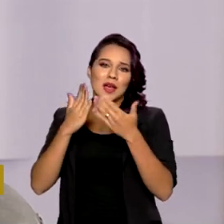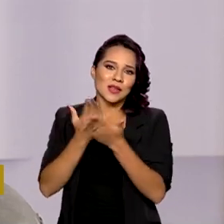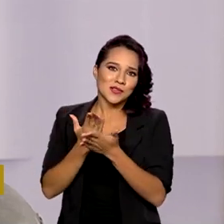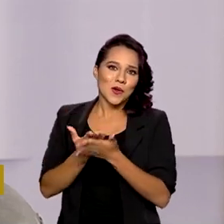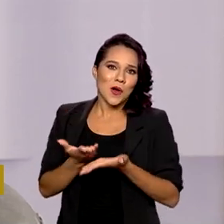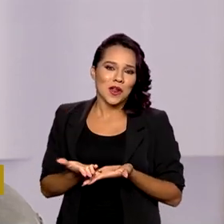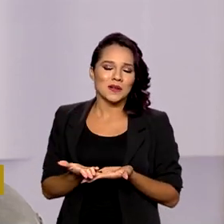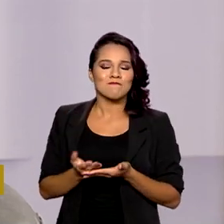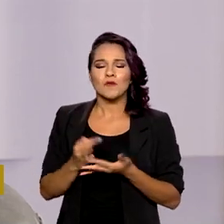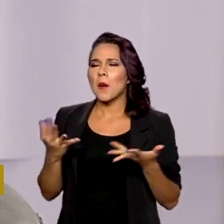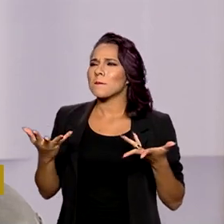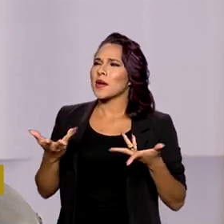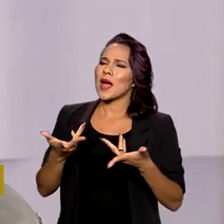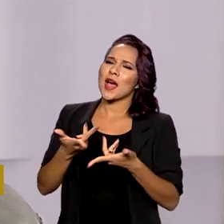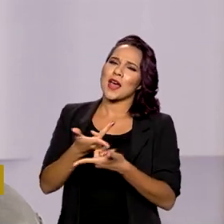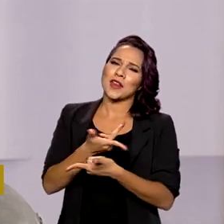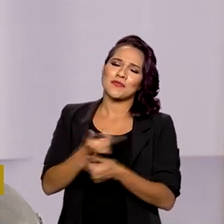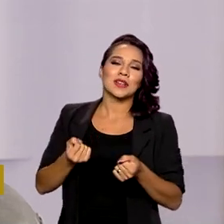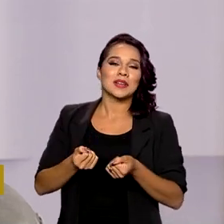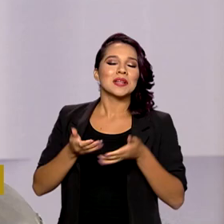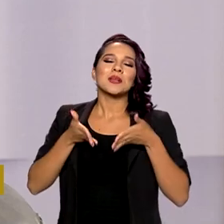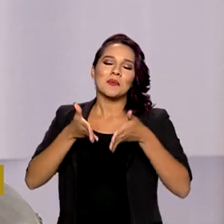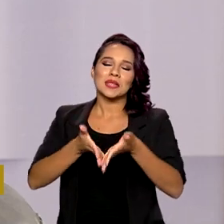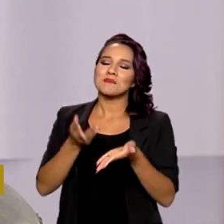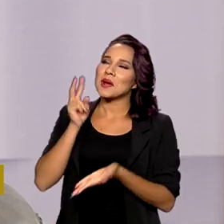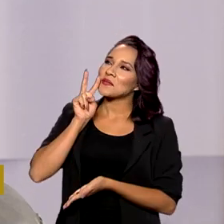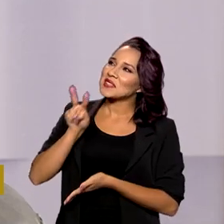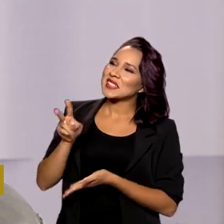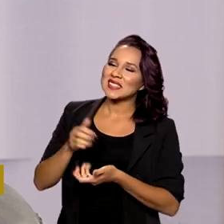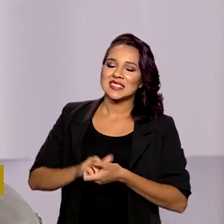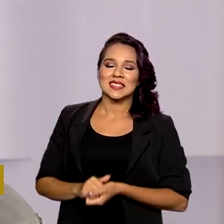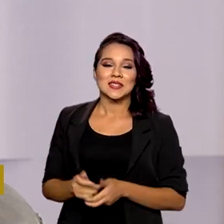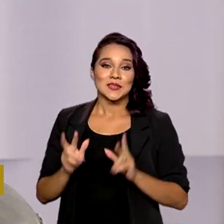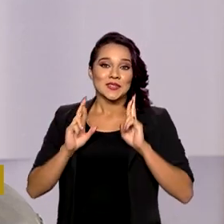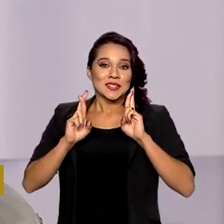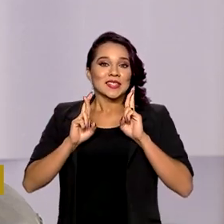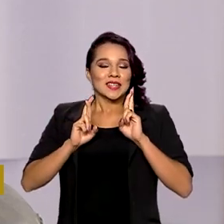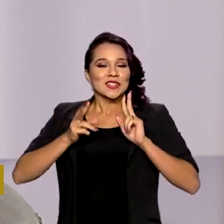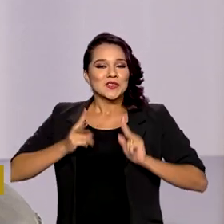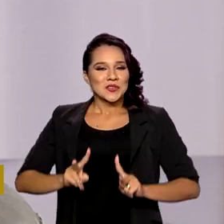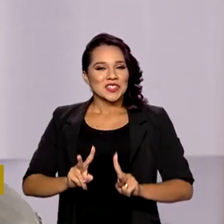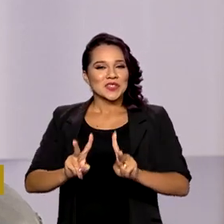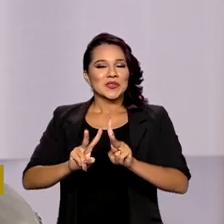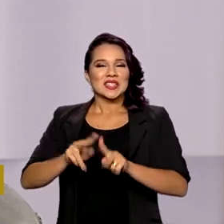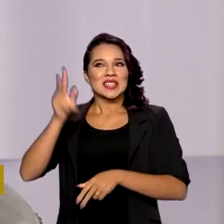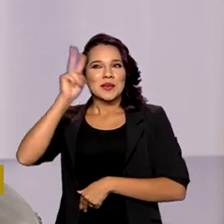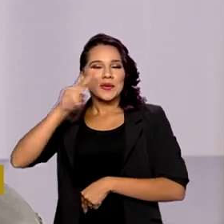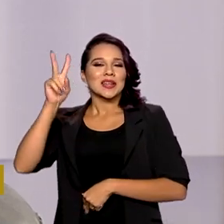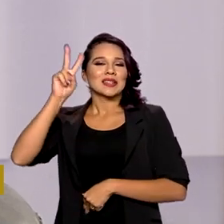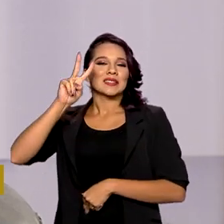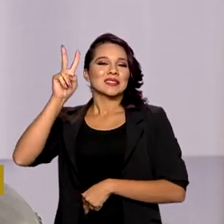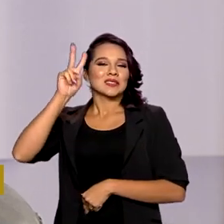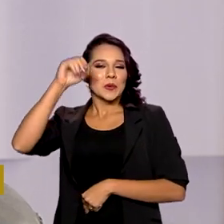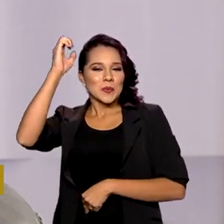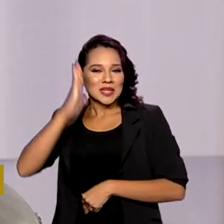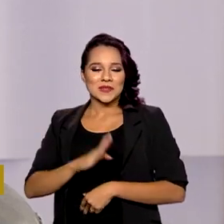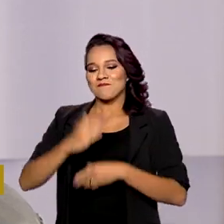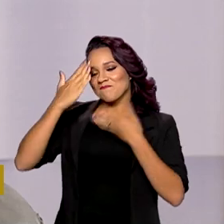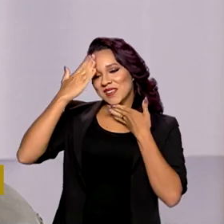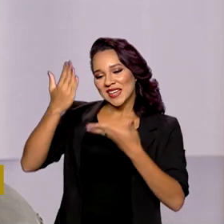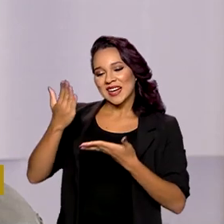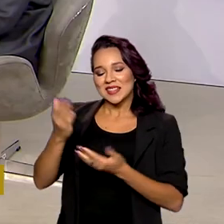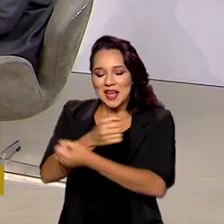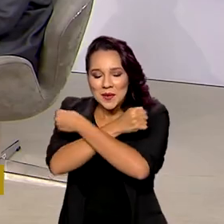assim, uma maravilha ter participado disso, e eu espero que nós continuemos aí resgatando a história do Brasil. Obrigado